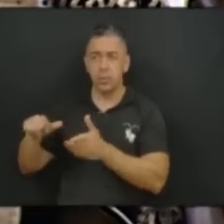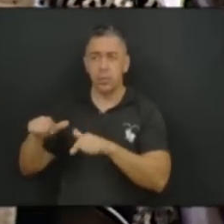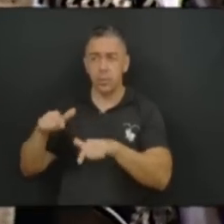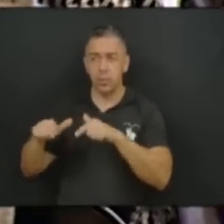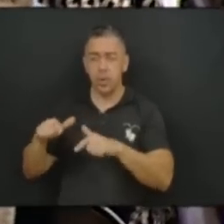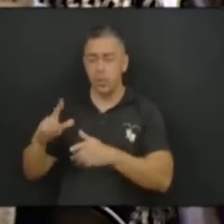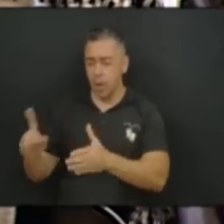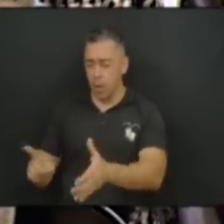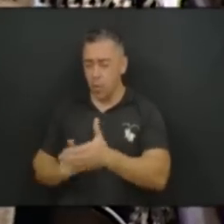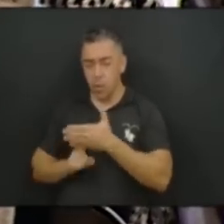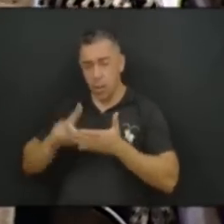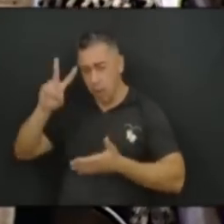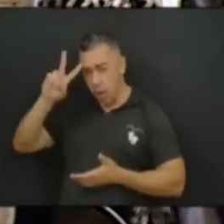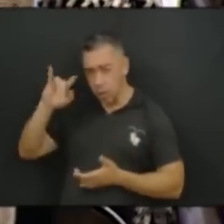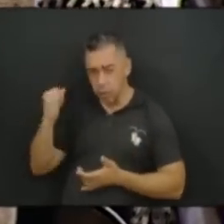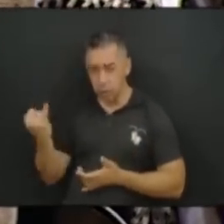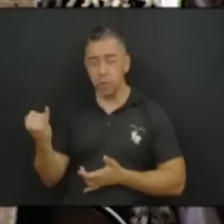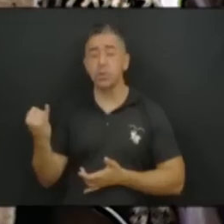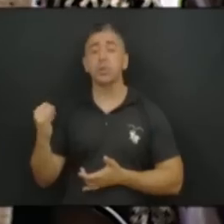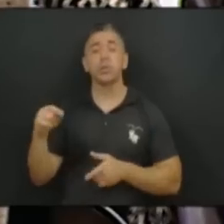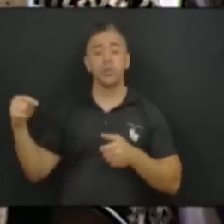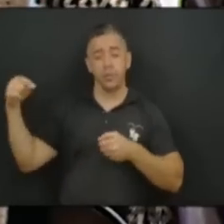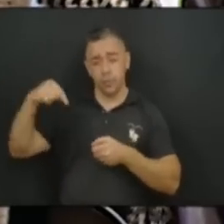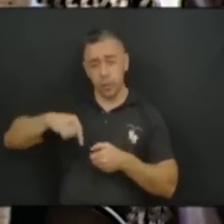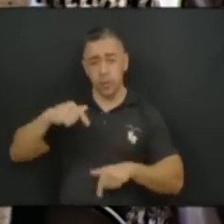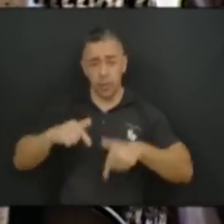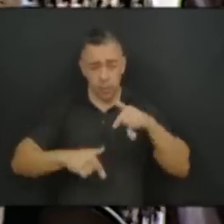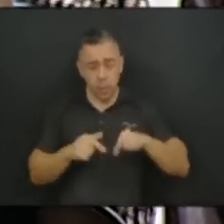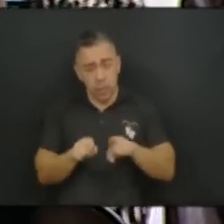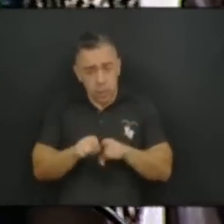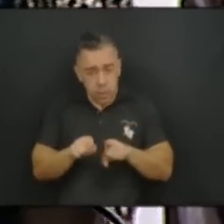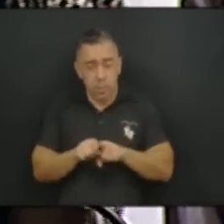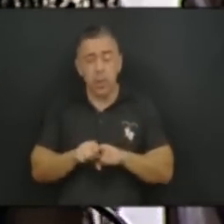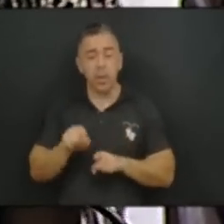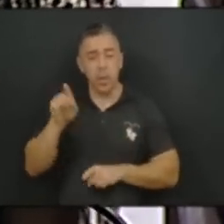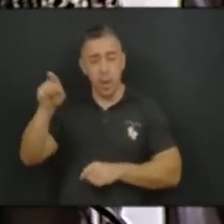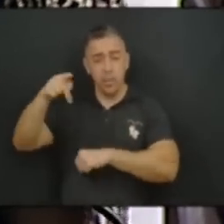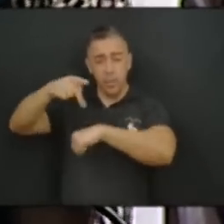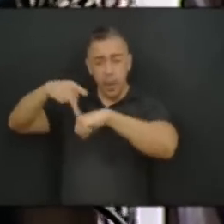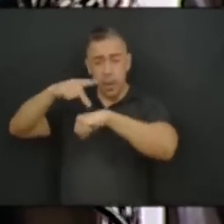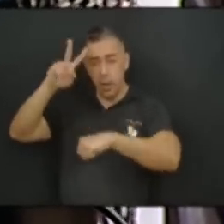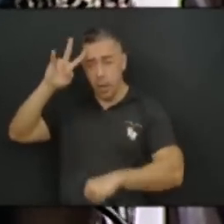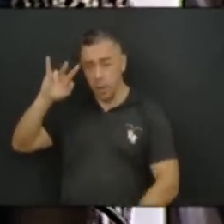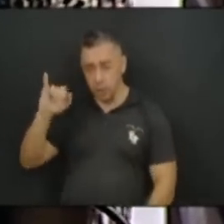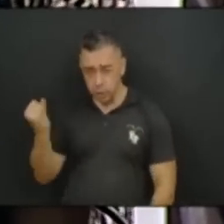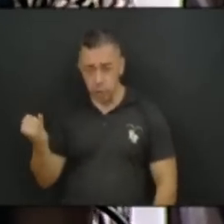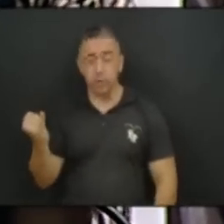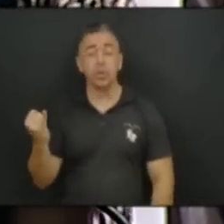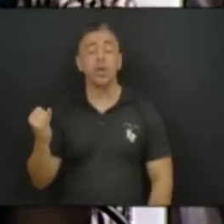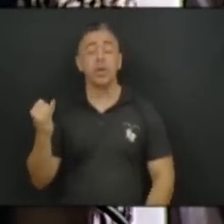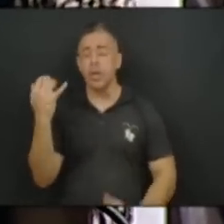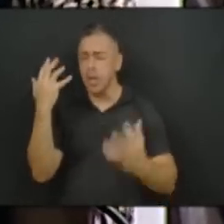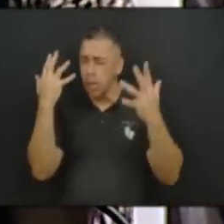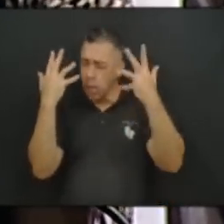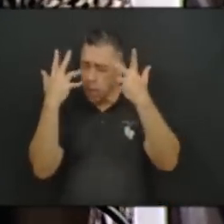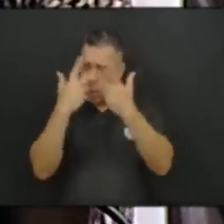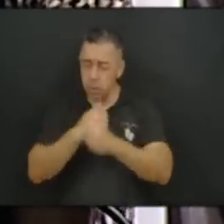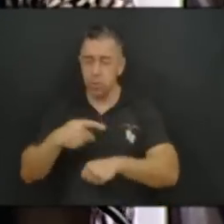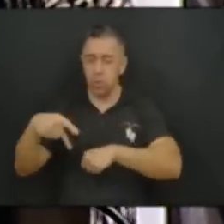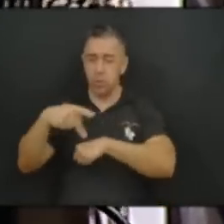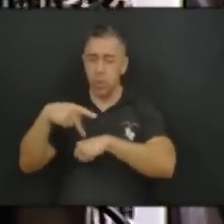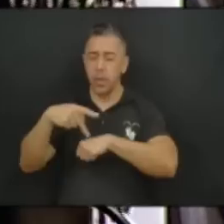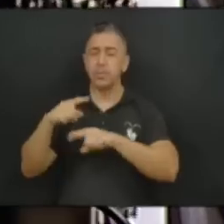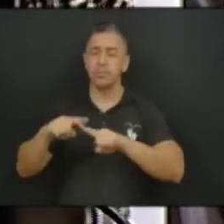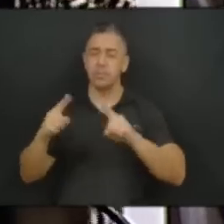acolher os haitianos que para cá vinham trabalhar ao mesmo tempo o Haiti é um país lindo mas extremamente